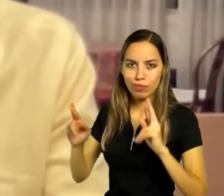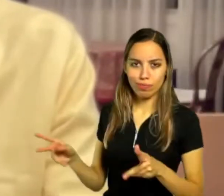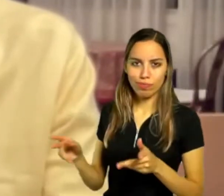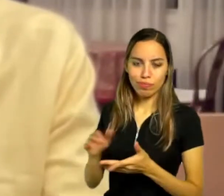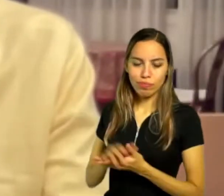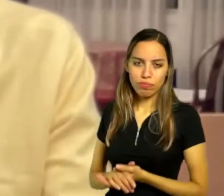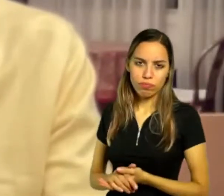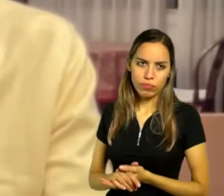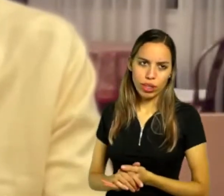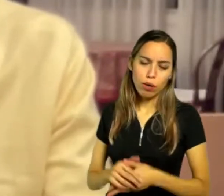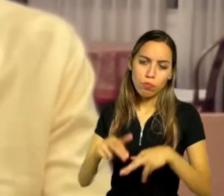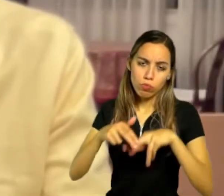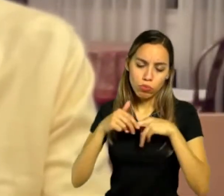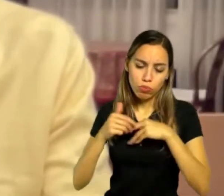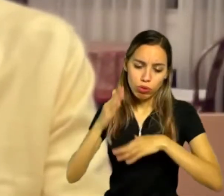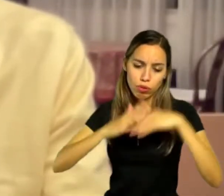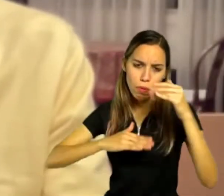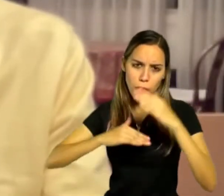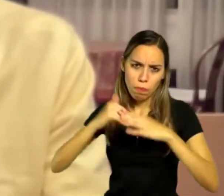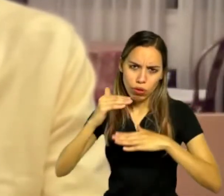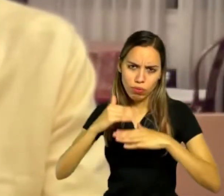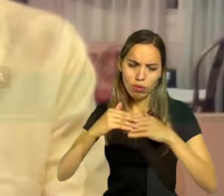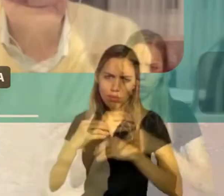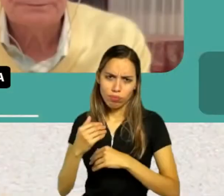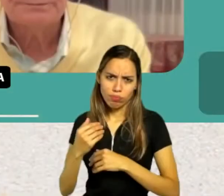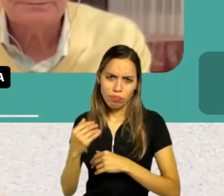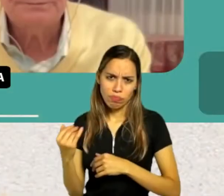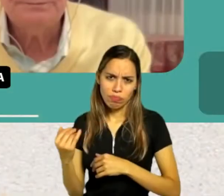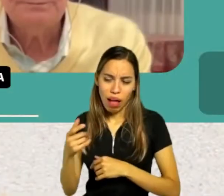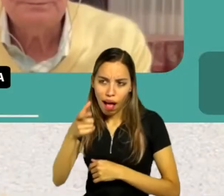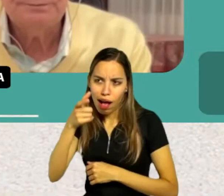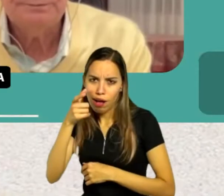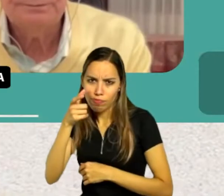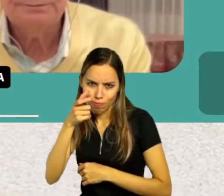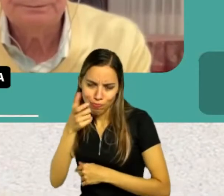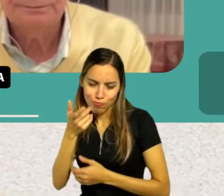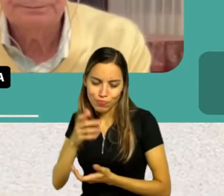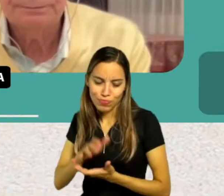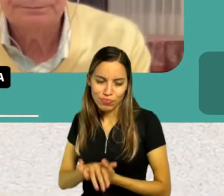muito interessante, né? E